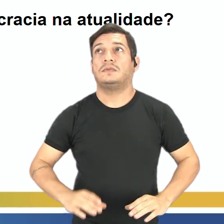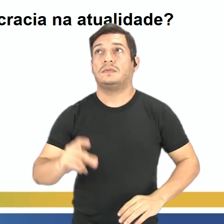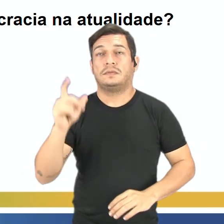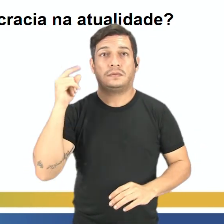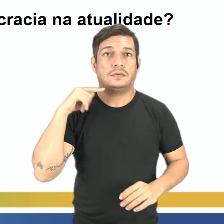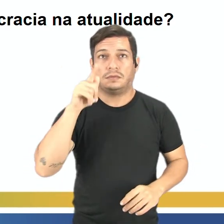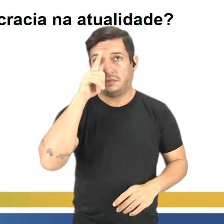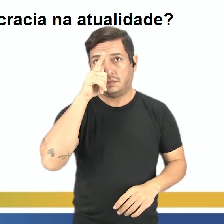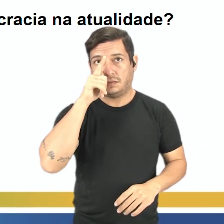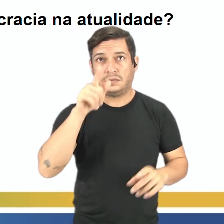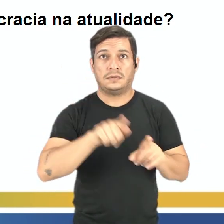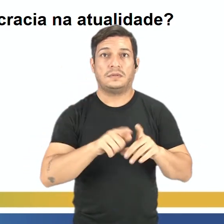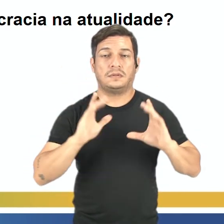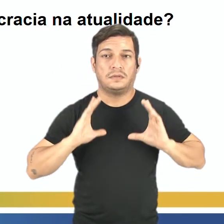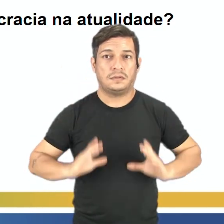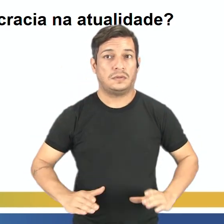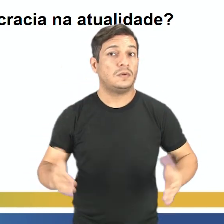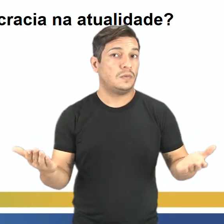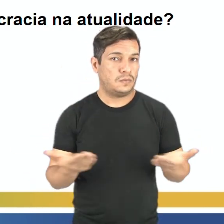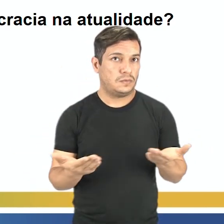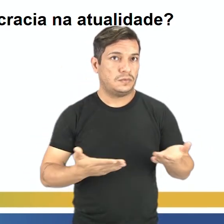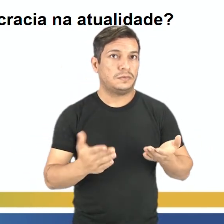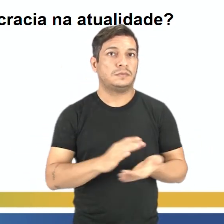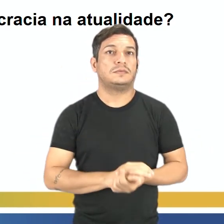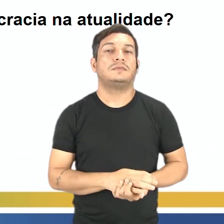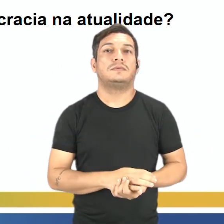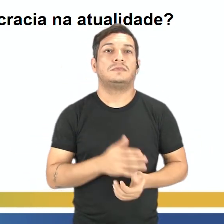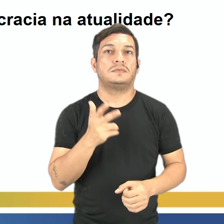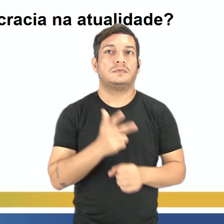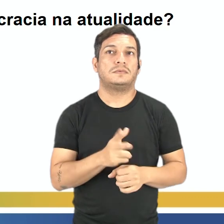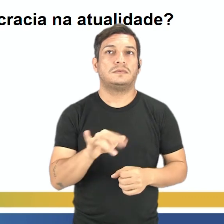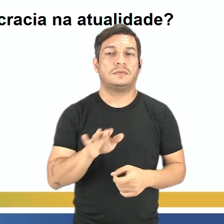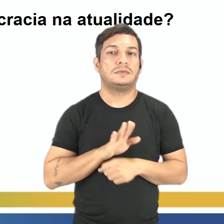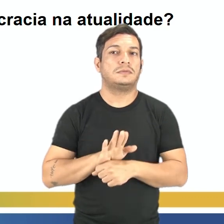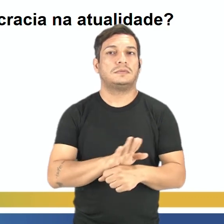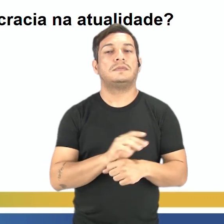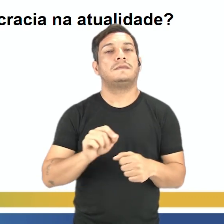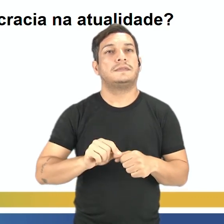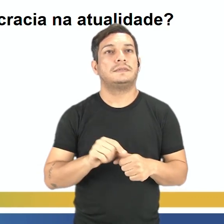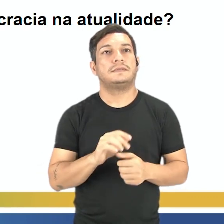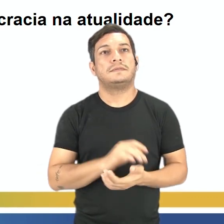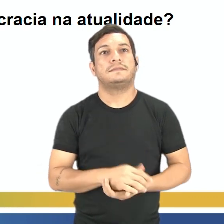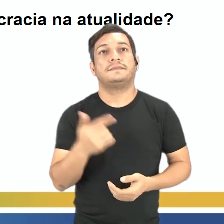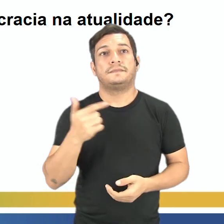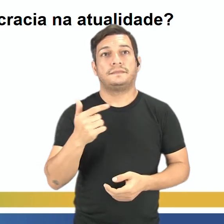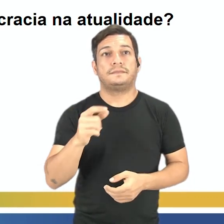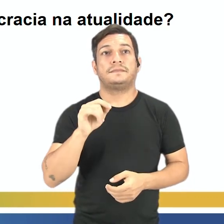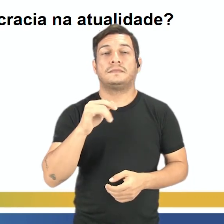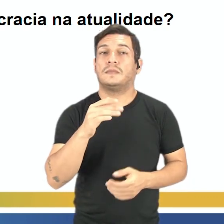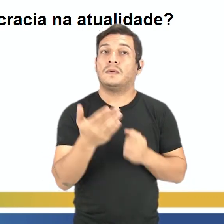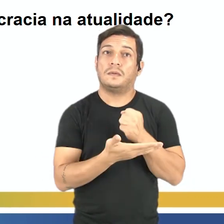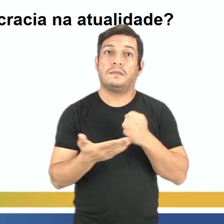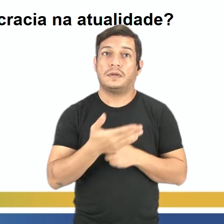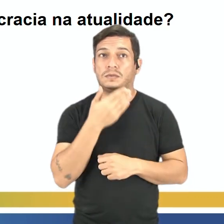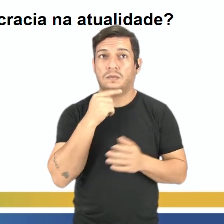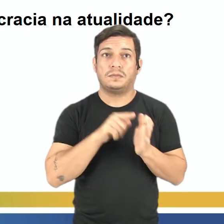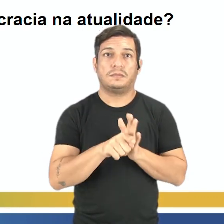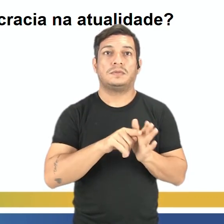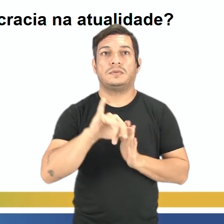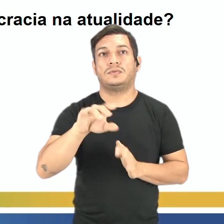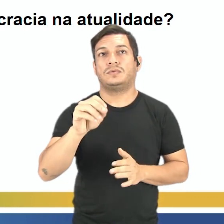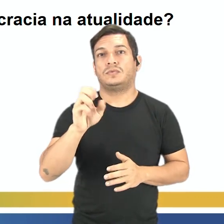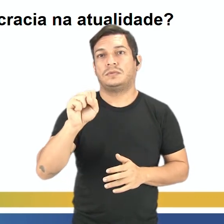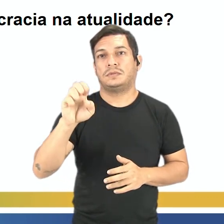diferenciando ser cidadão na antiga Grécia e ser cidadão na atualidade. O vídeo vai te ensinar a fazer isso.